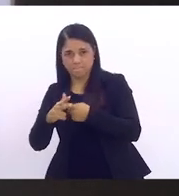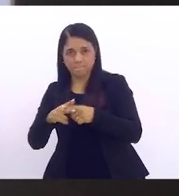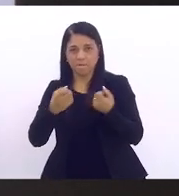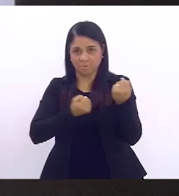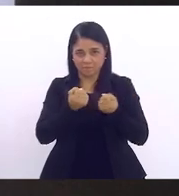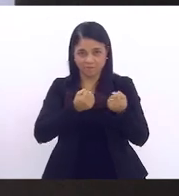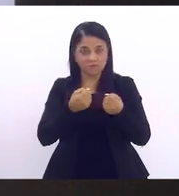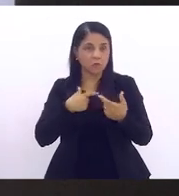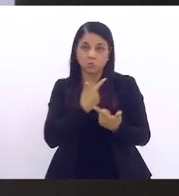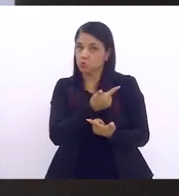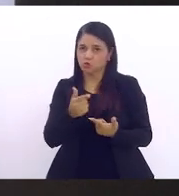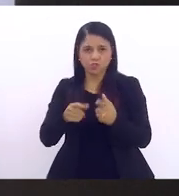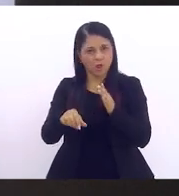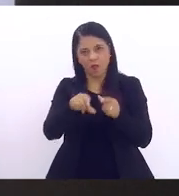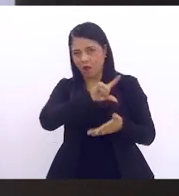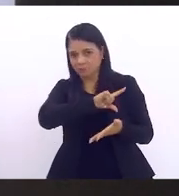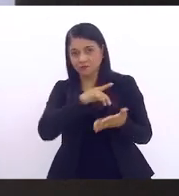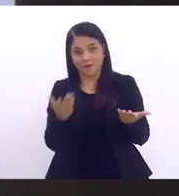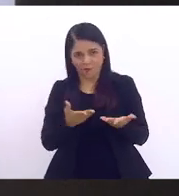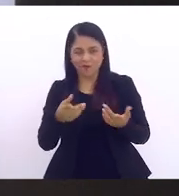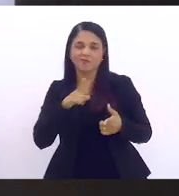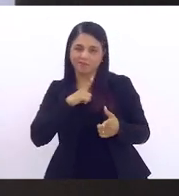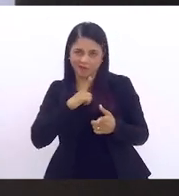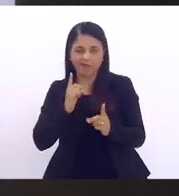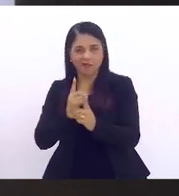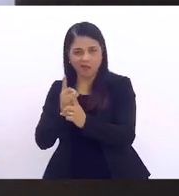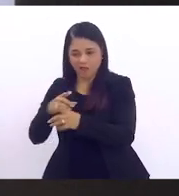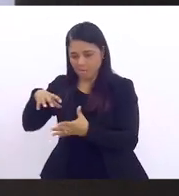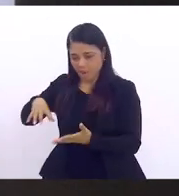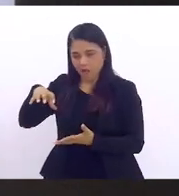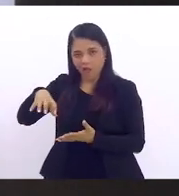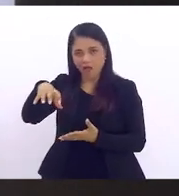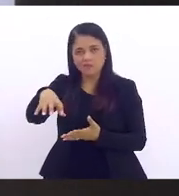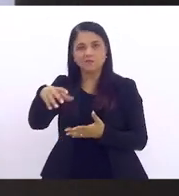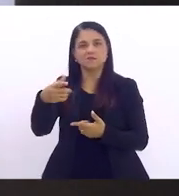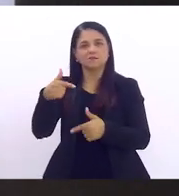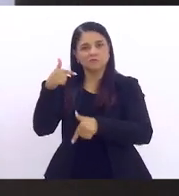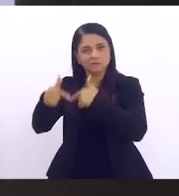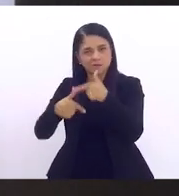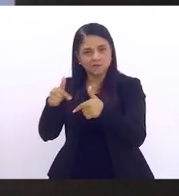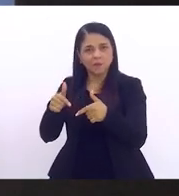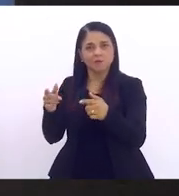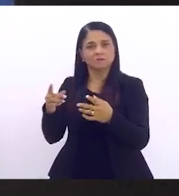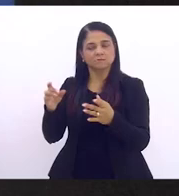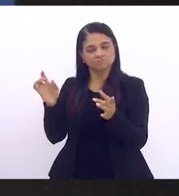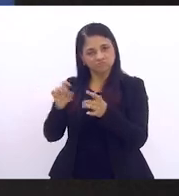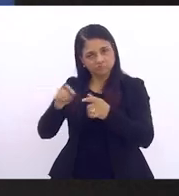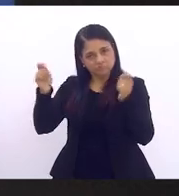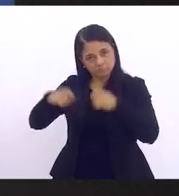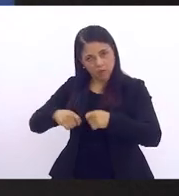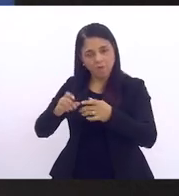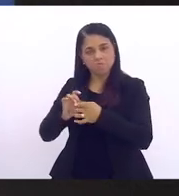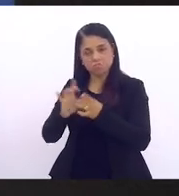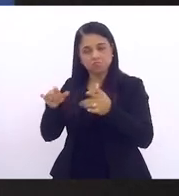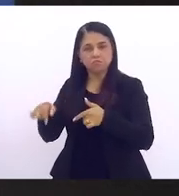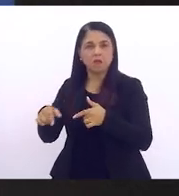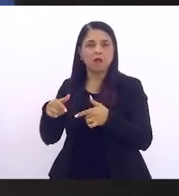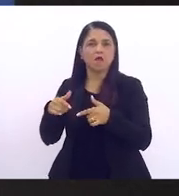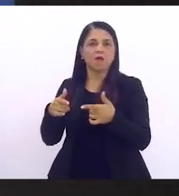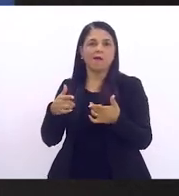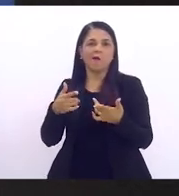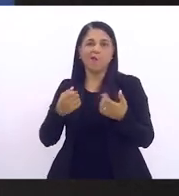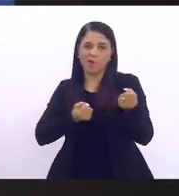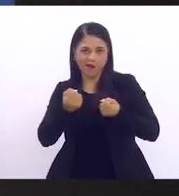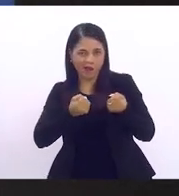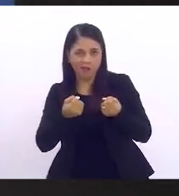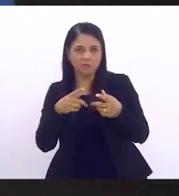tipo de serviço e hoje quem passa lá já encontra essas bases operacionais que estão à disposição do nosso cliente de Janeiro